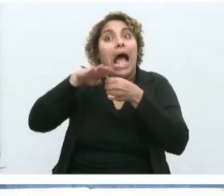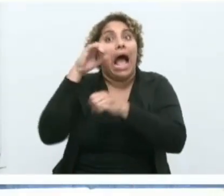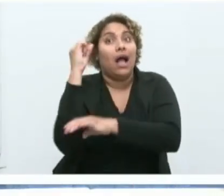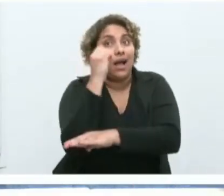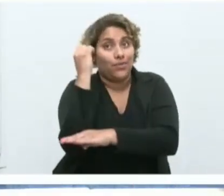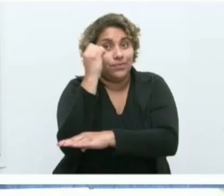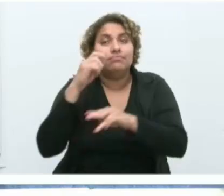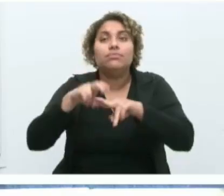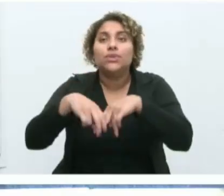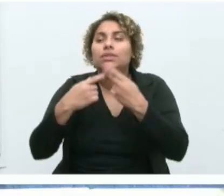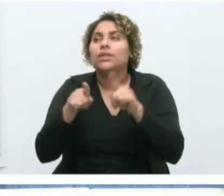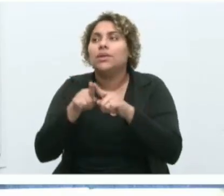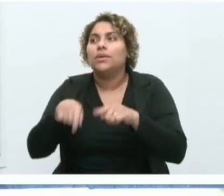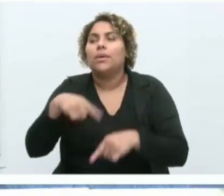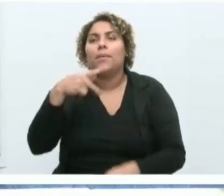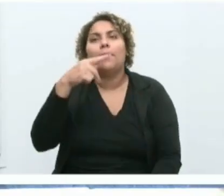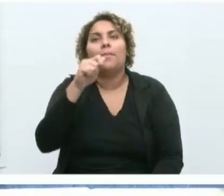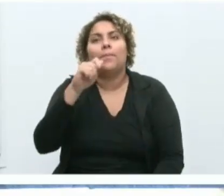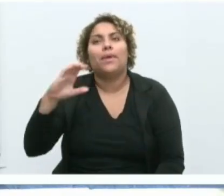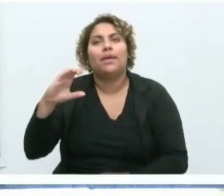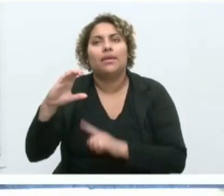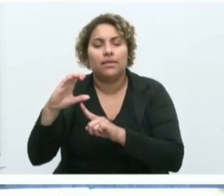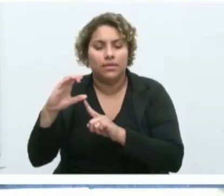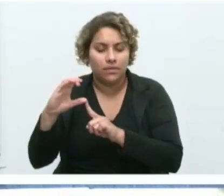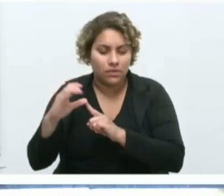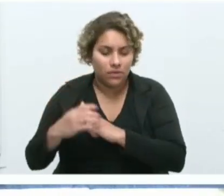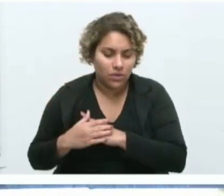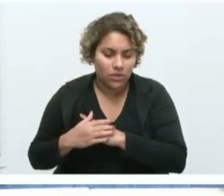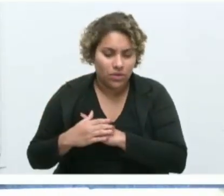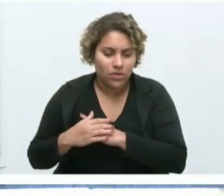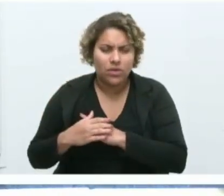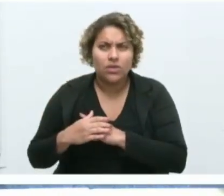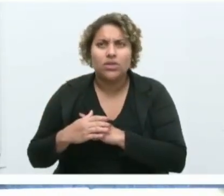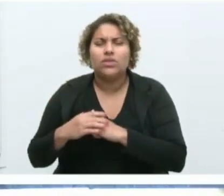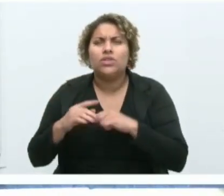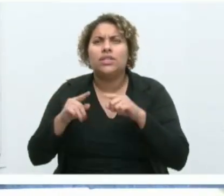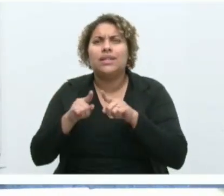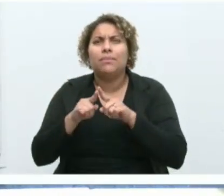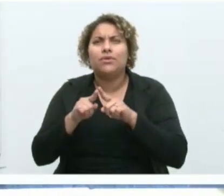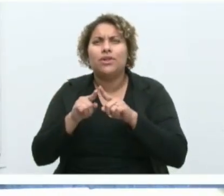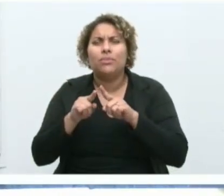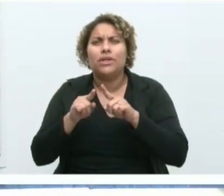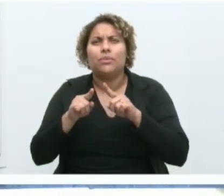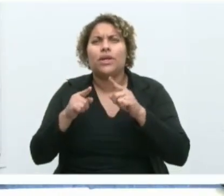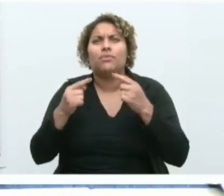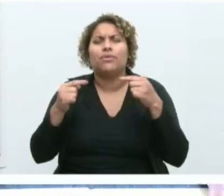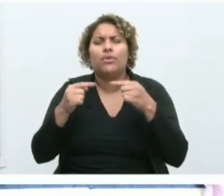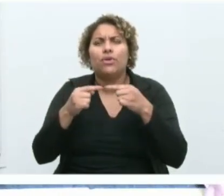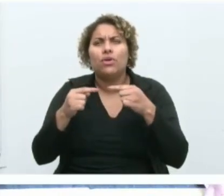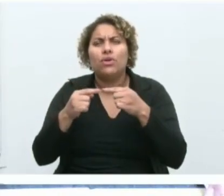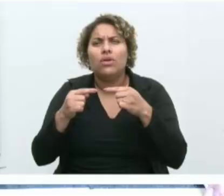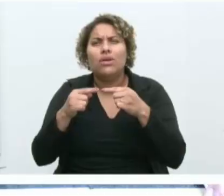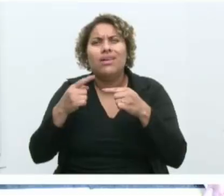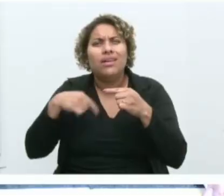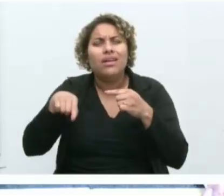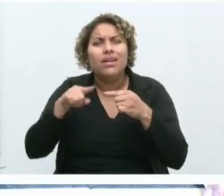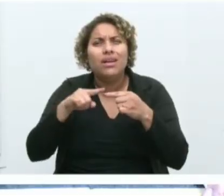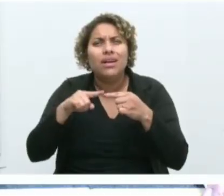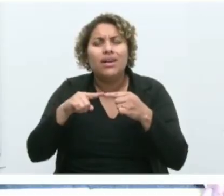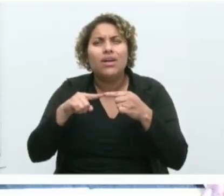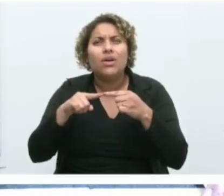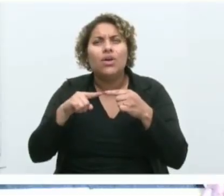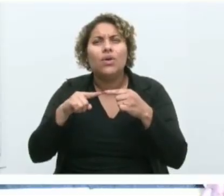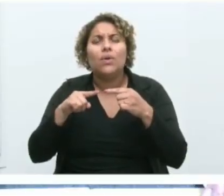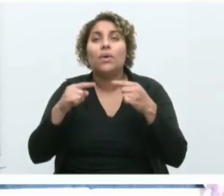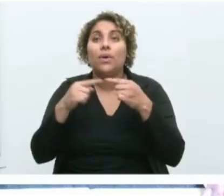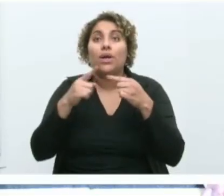de assistência, né, de atenção básica à saúde, mas o MAC, que a gente sabe que as pessoas vêm de fora porque sabe que